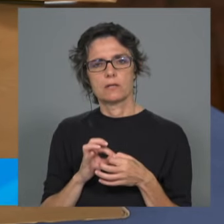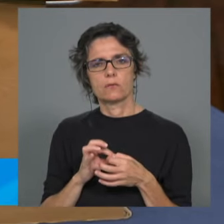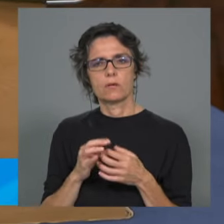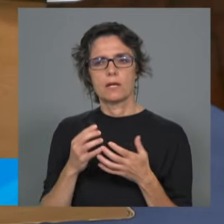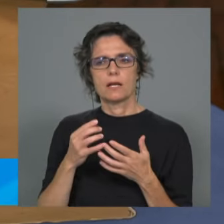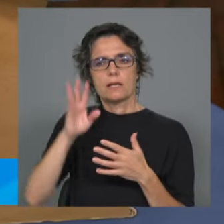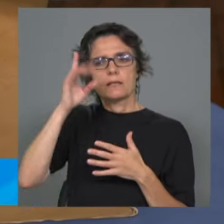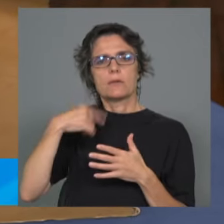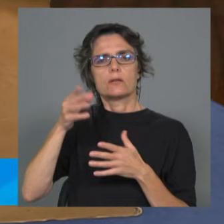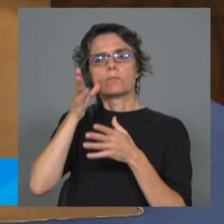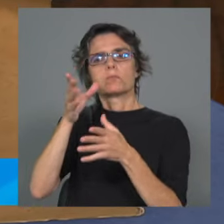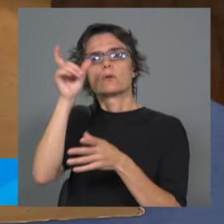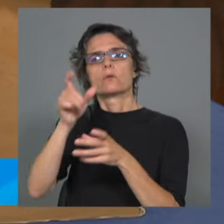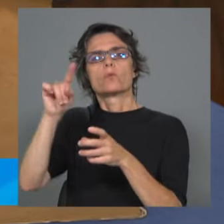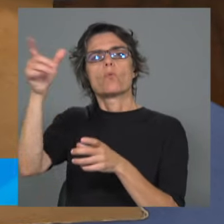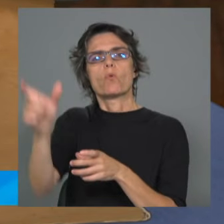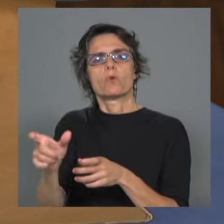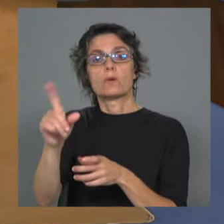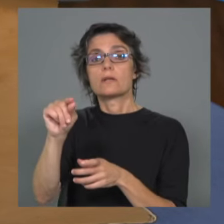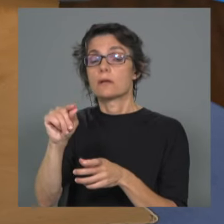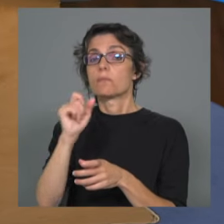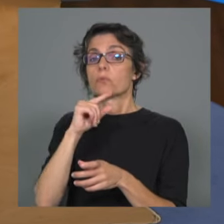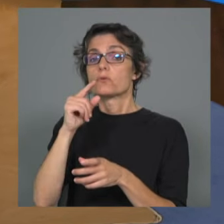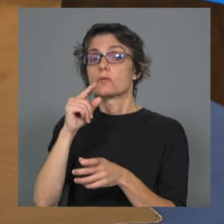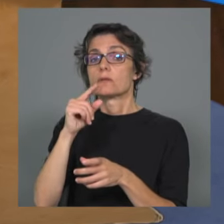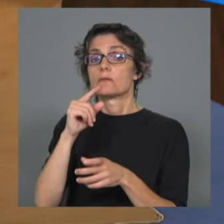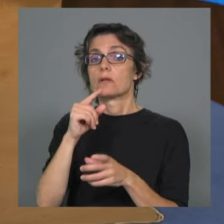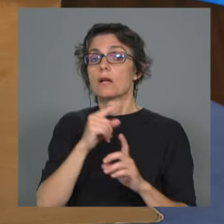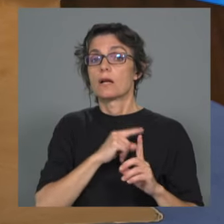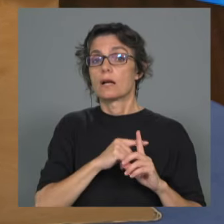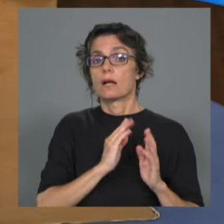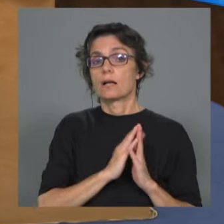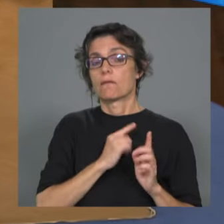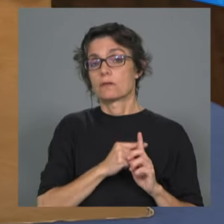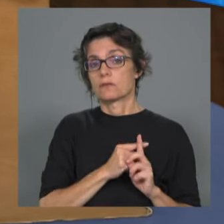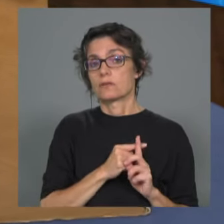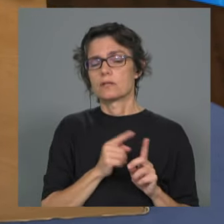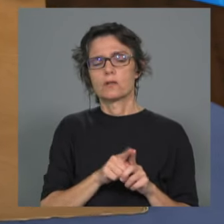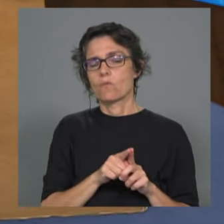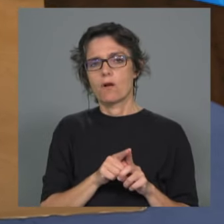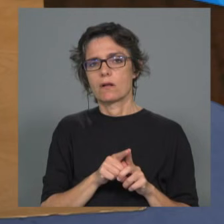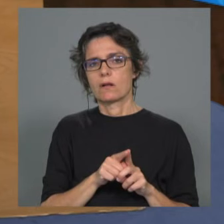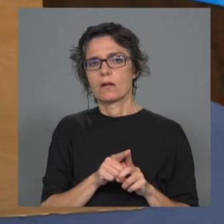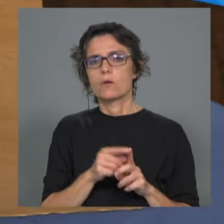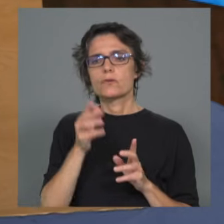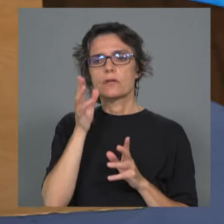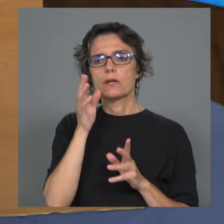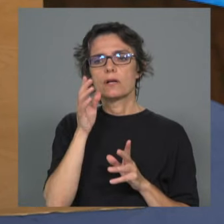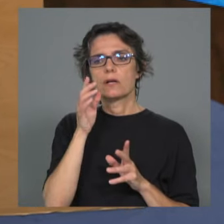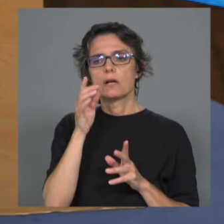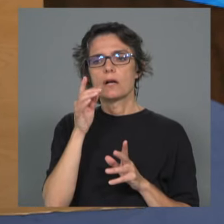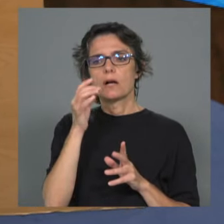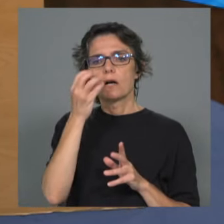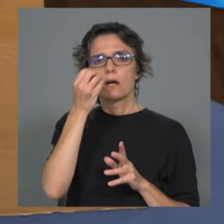E também, quem segue o ideal de Francisco de Assis, também esta atenção permanente àqueles que se cruzam no caminho, com